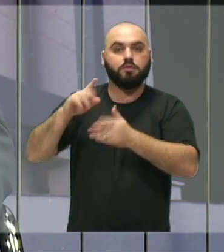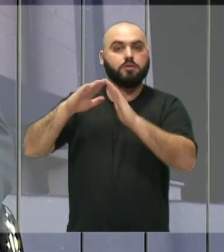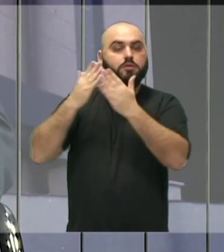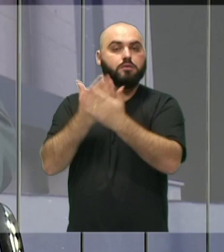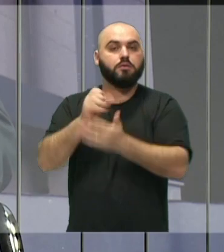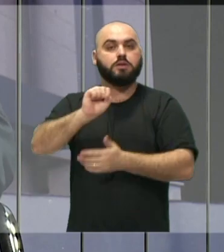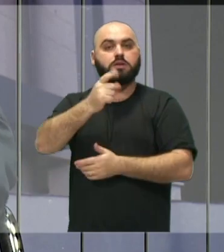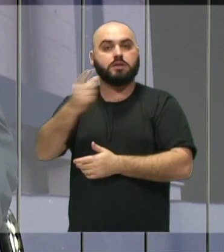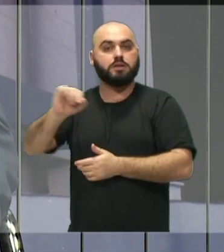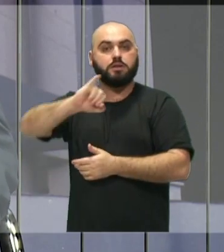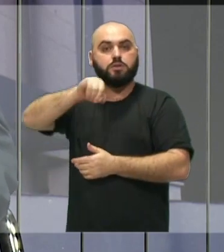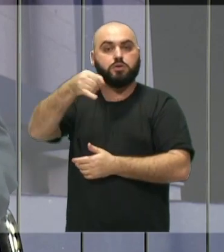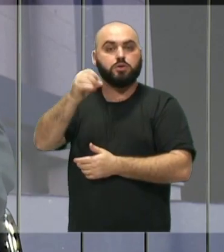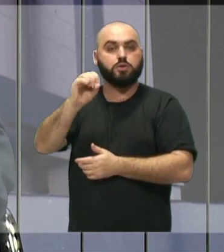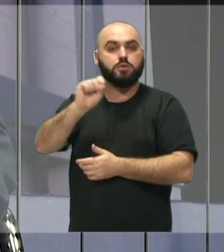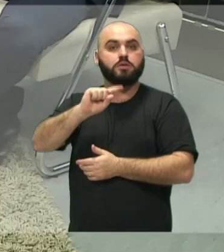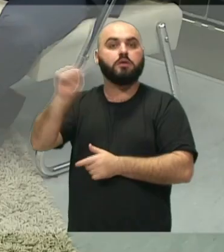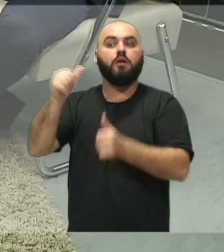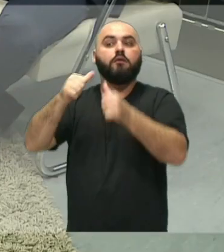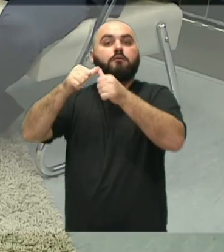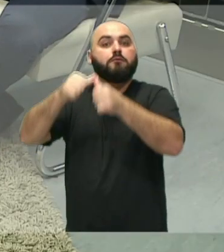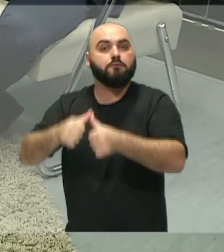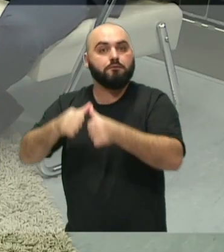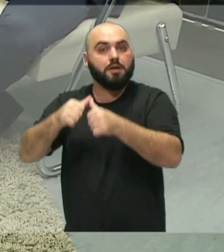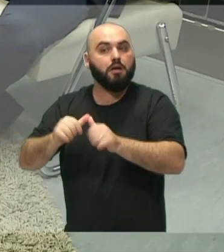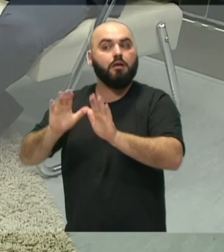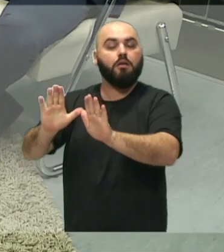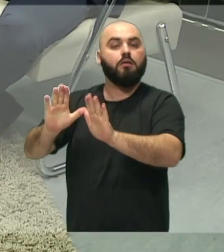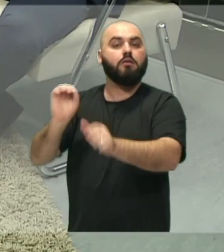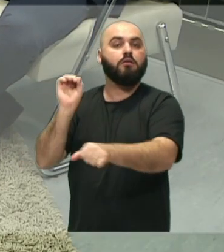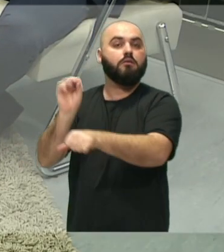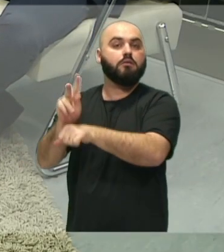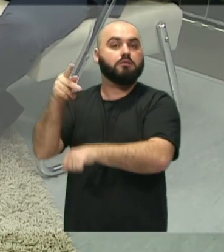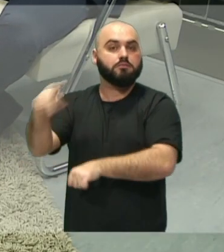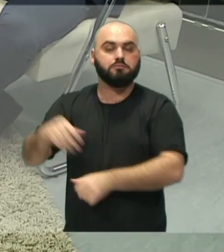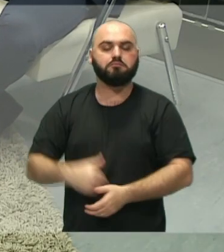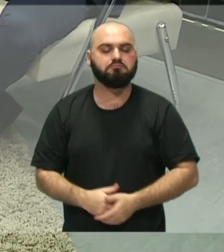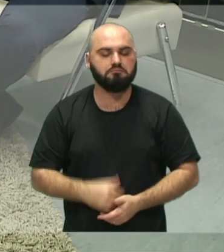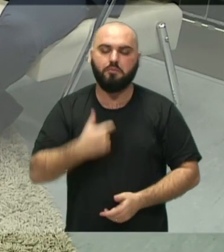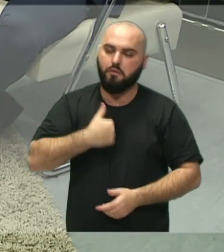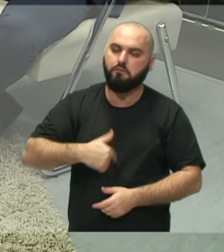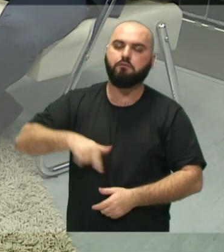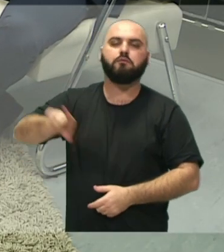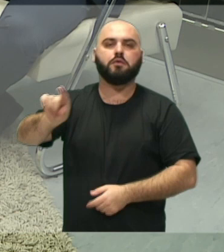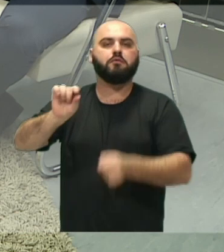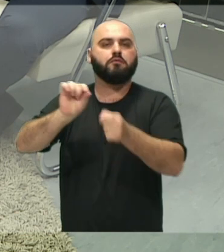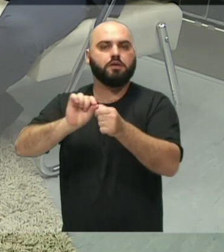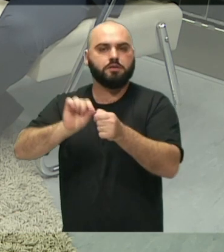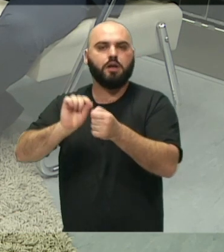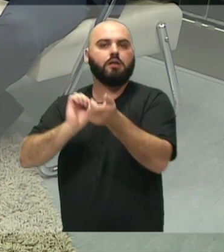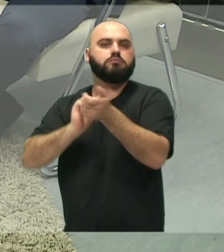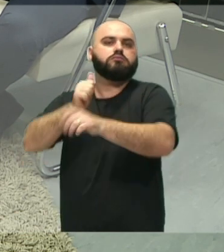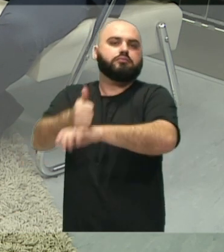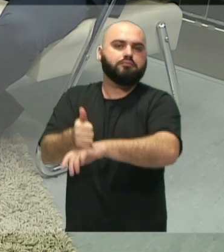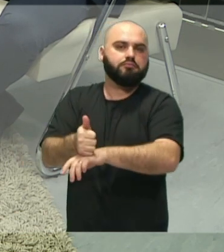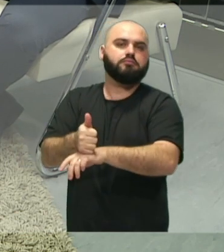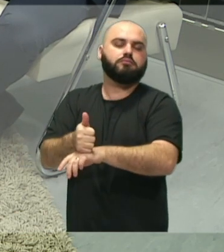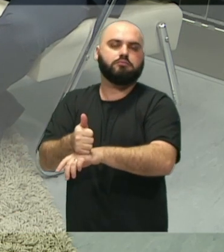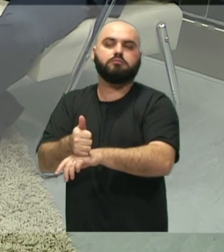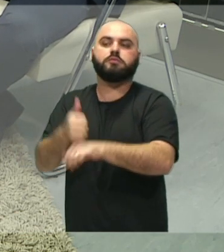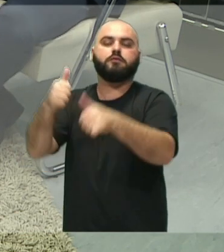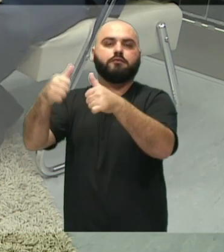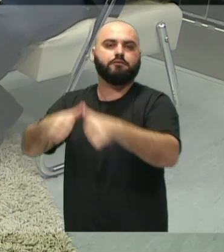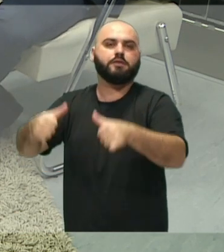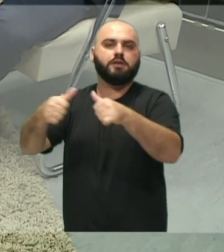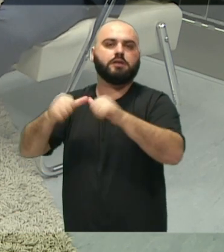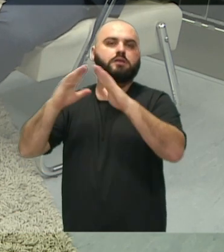José para substituí-lo naquele momento. E aí eu fui. Naquela ocasião eu fui para fazer a substituição e ali eu